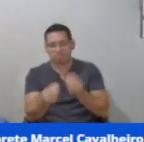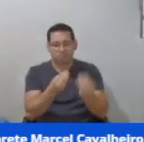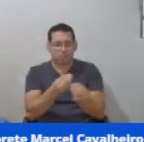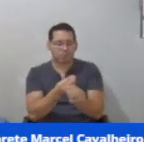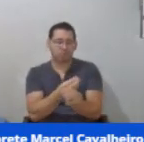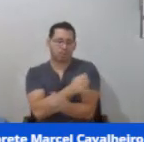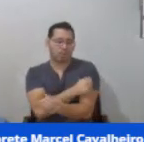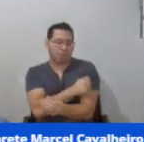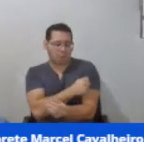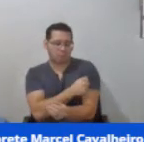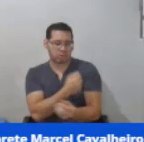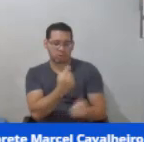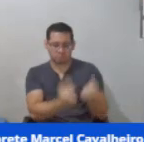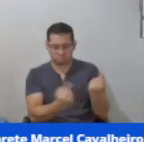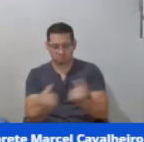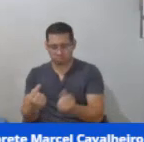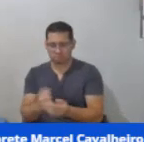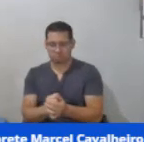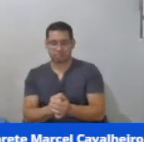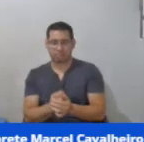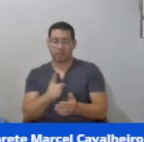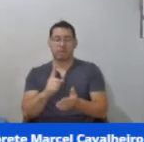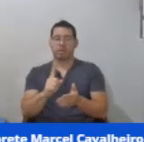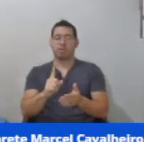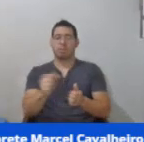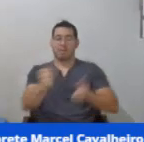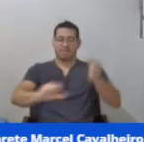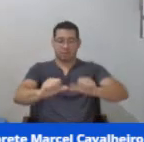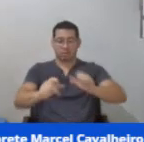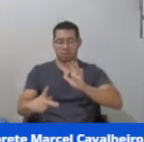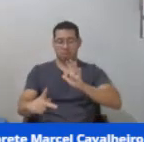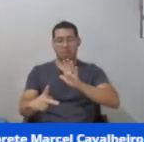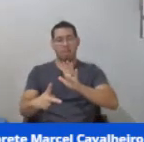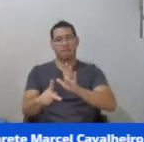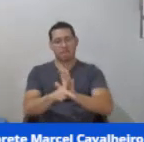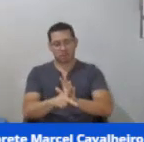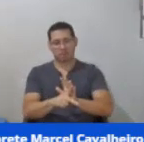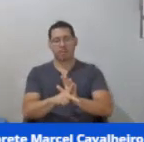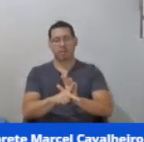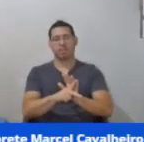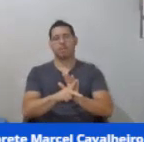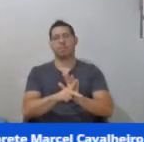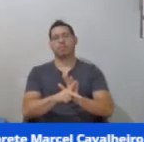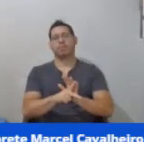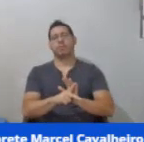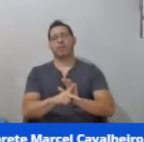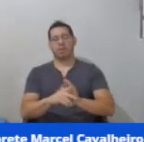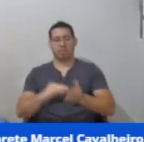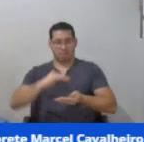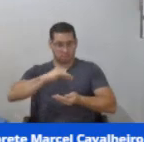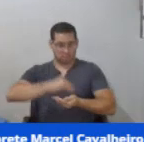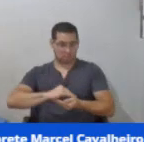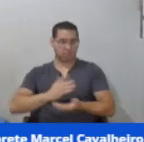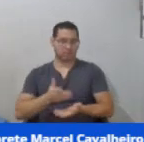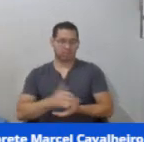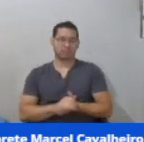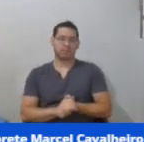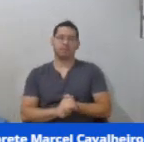subsídio, o professor não é uma avaliação institucional da REME, não está tendo essa devolutiva, e frente